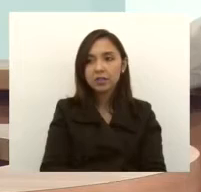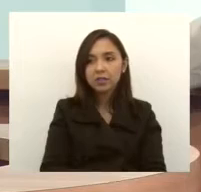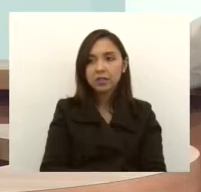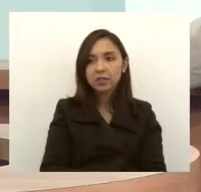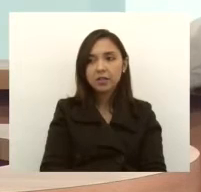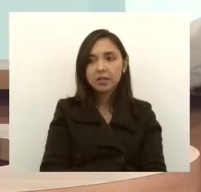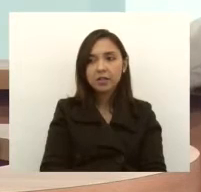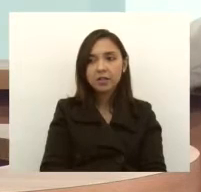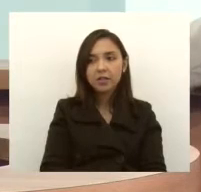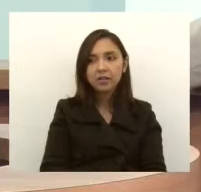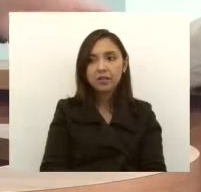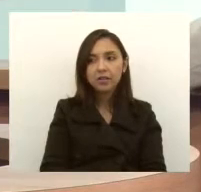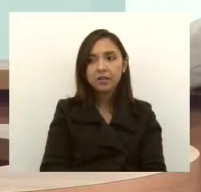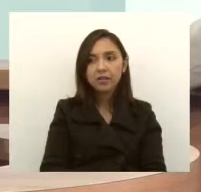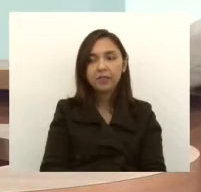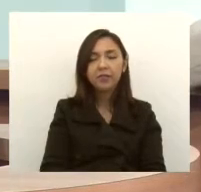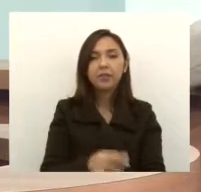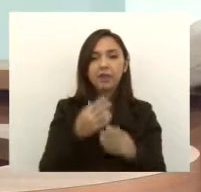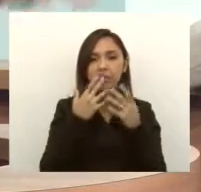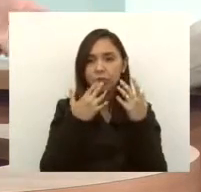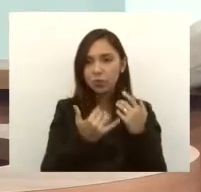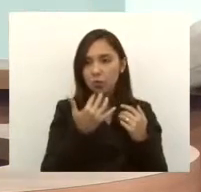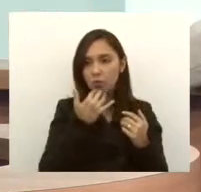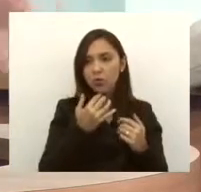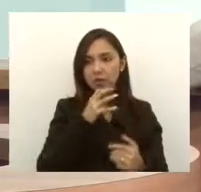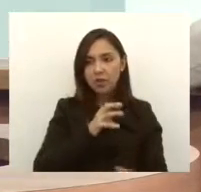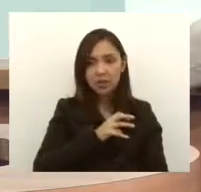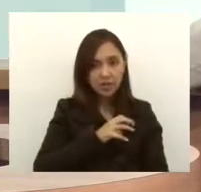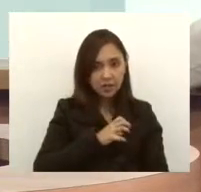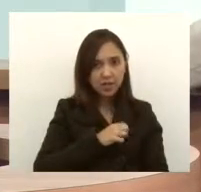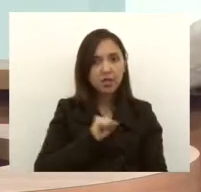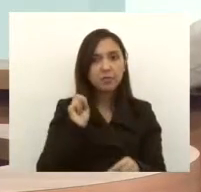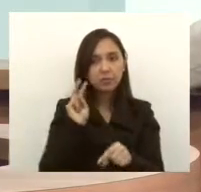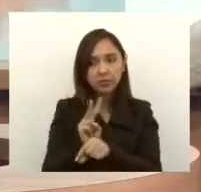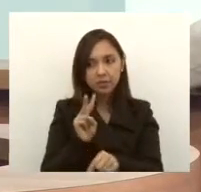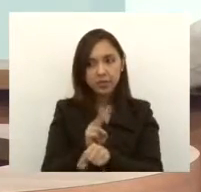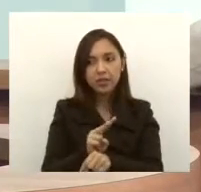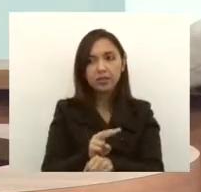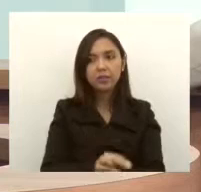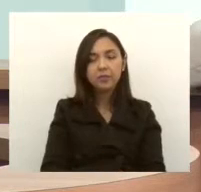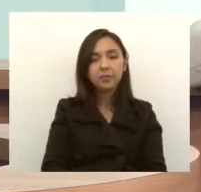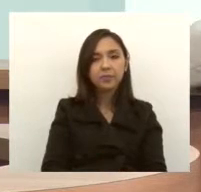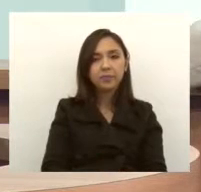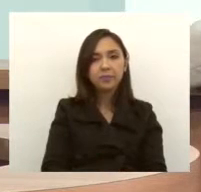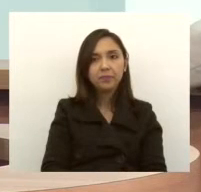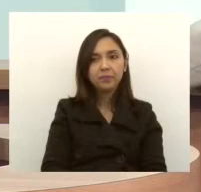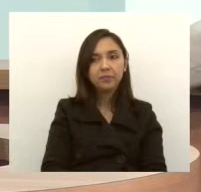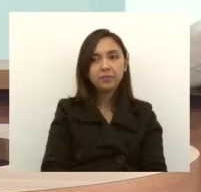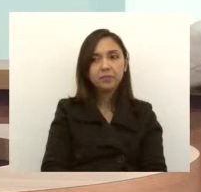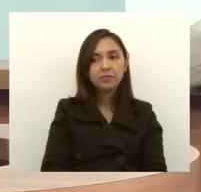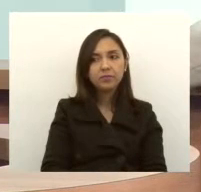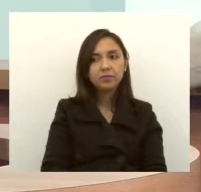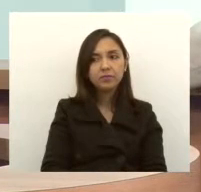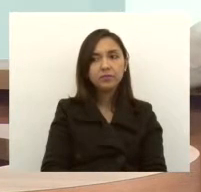árvore muito bonita, colorida, uma árvore que eu gosto, que eu defendo. O Tucano, a árvore.